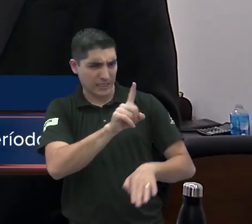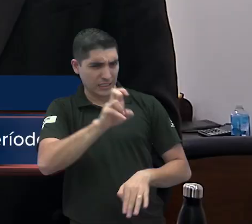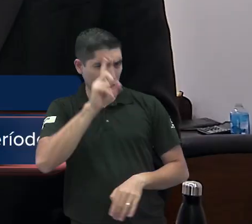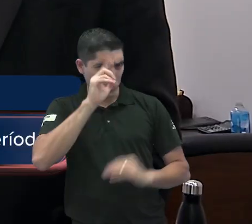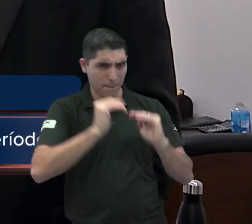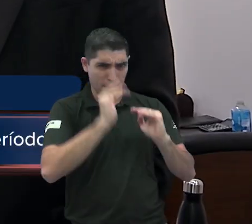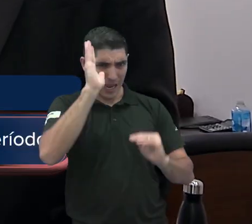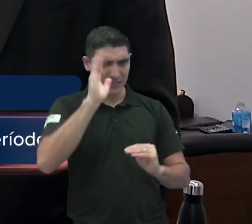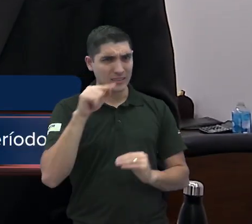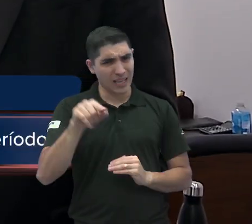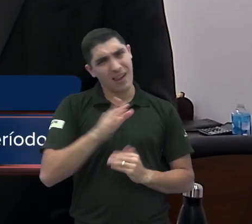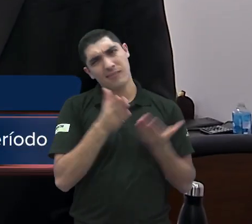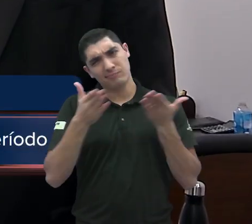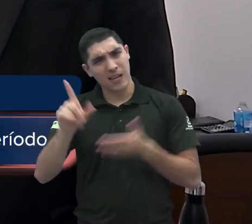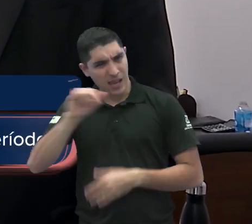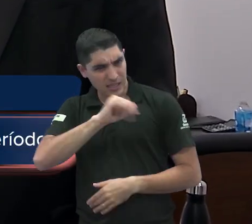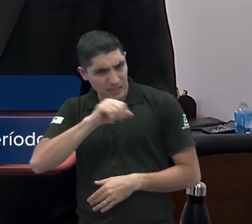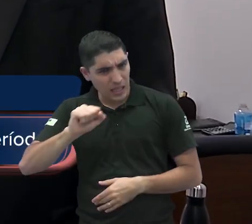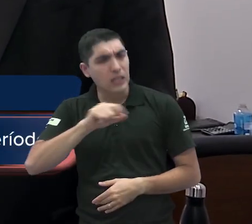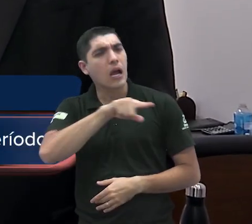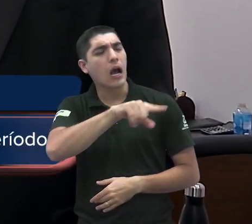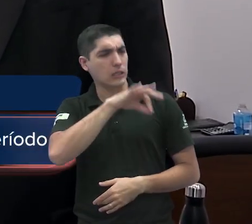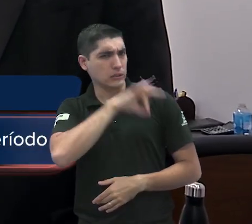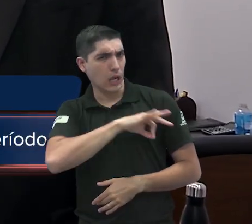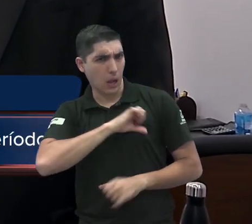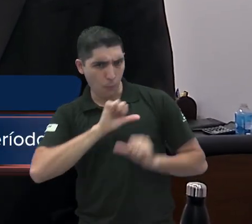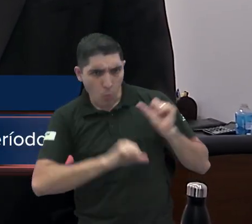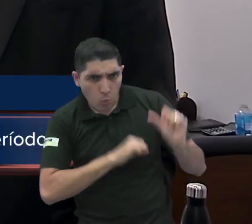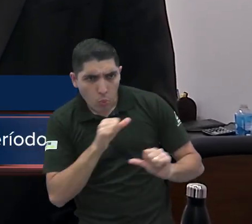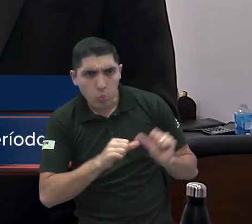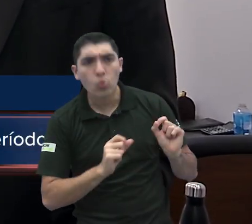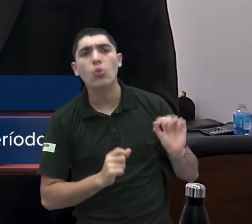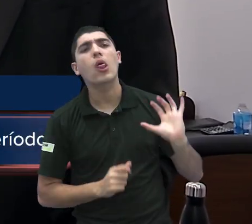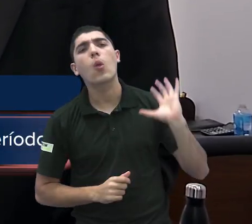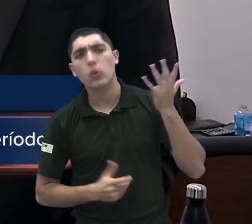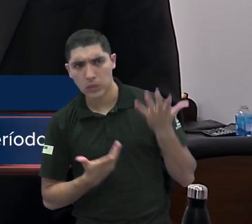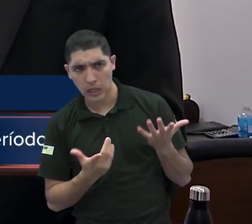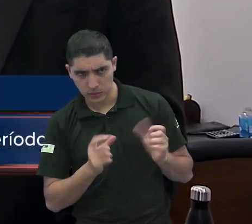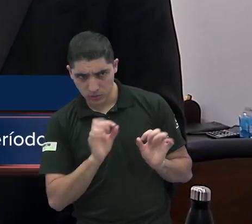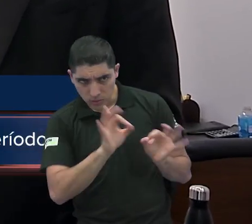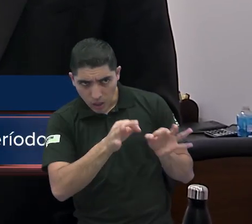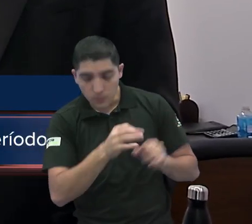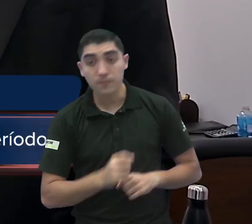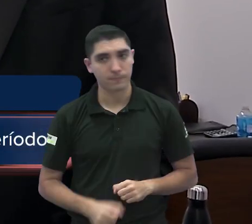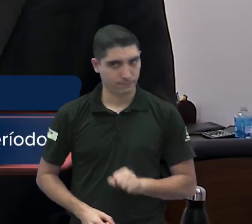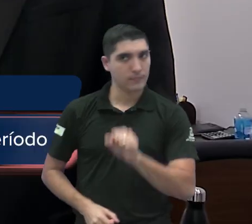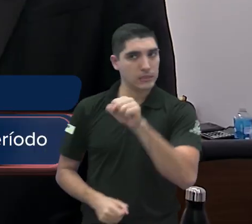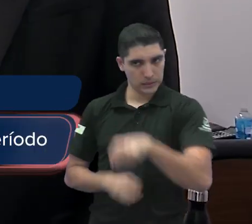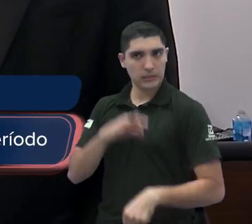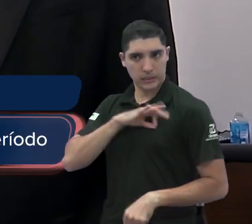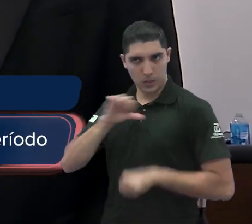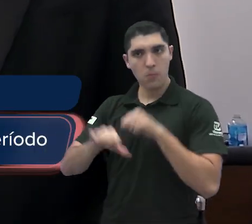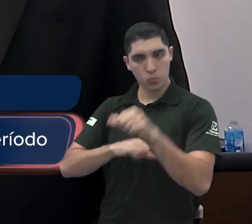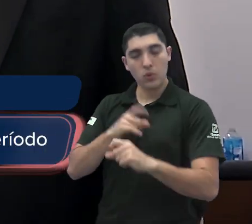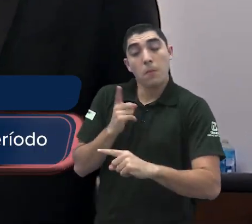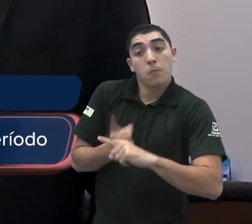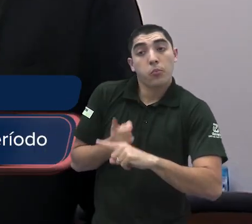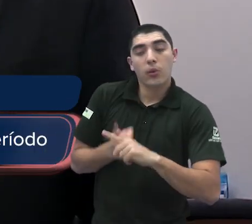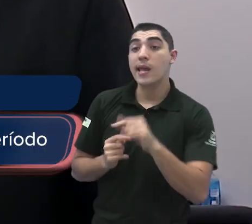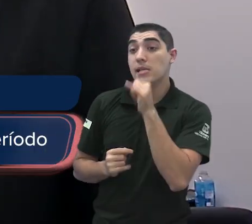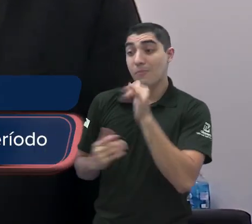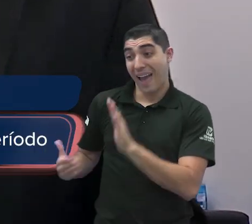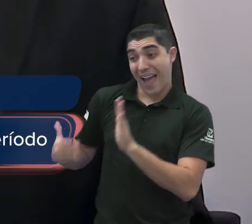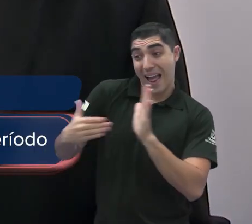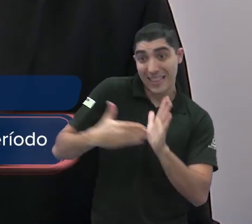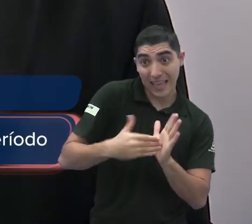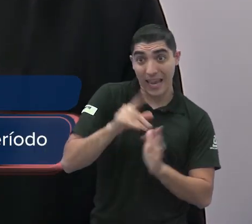ao INSS, já passa a ser diferente, até a remuneração daquele funcionário, né, já passa a acontecer de outra forma. Isso mesmo, porque